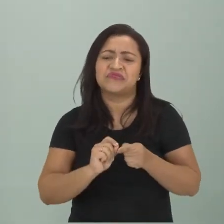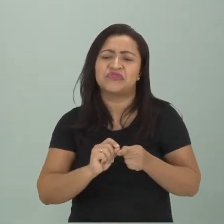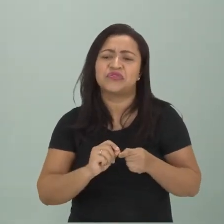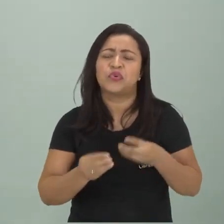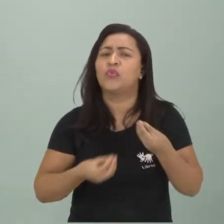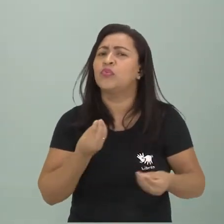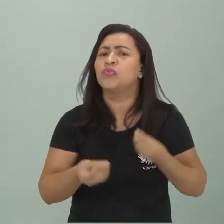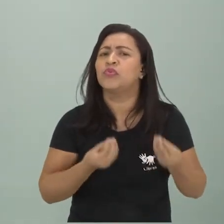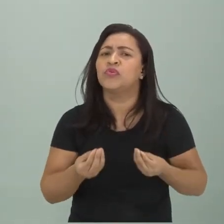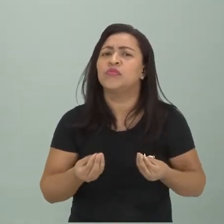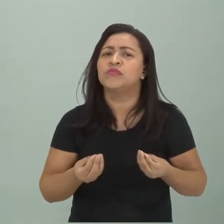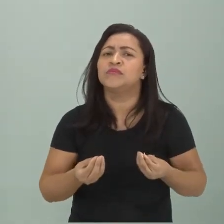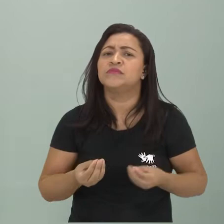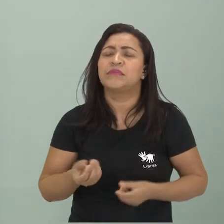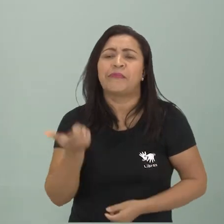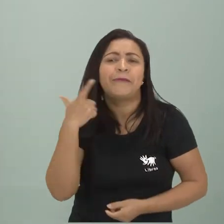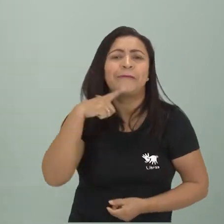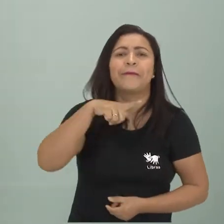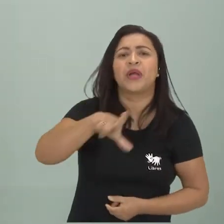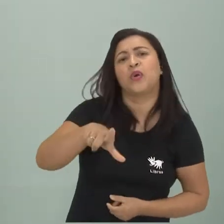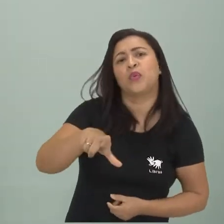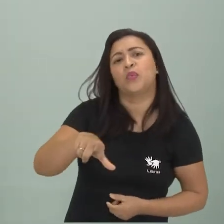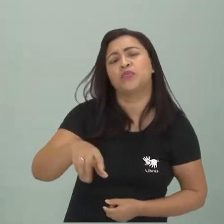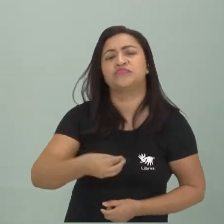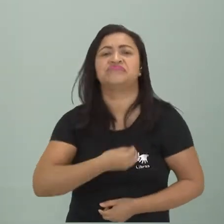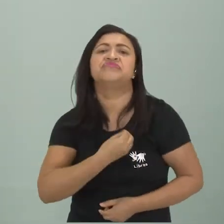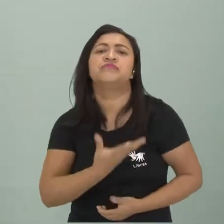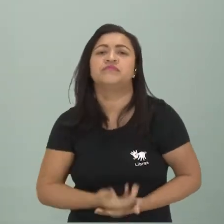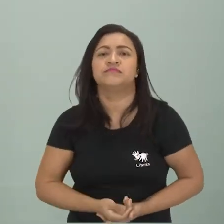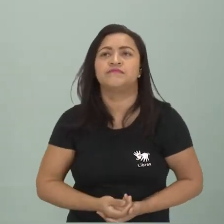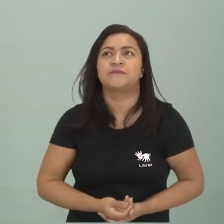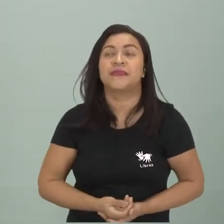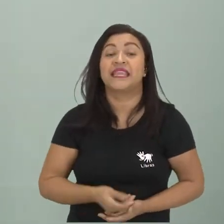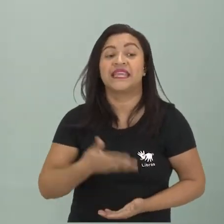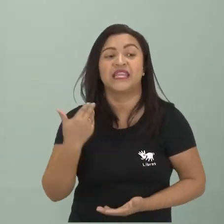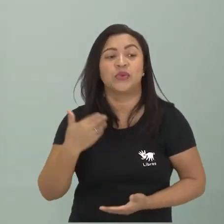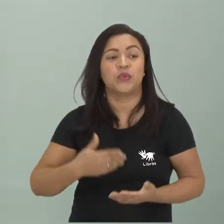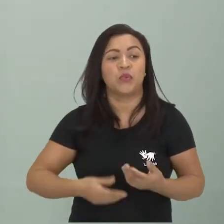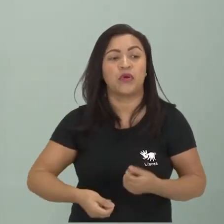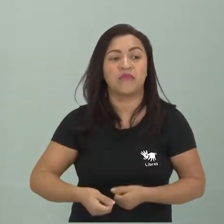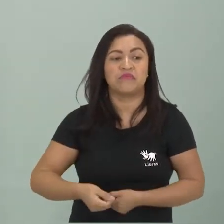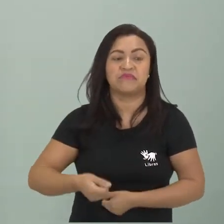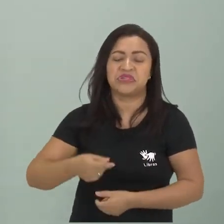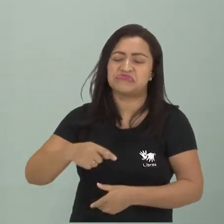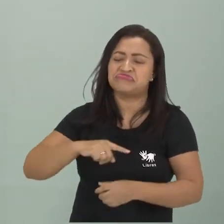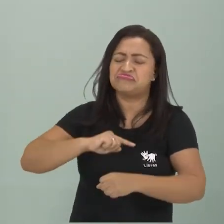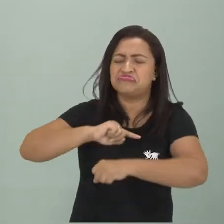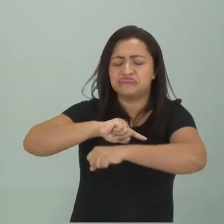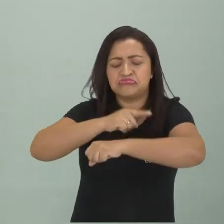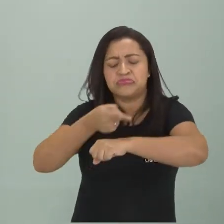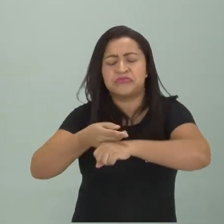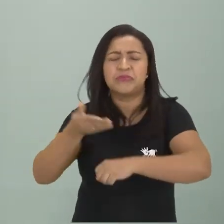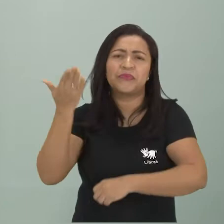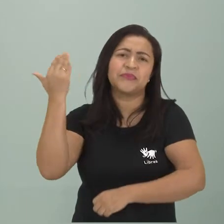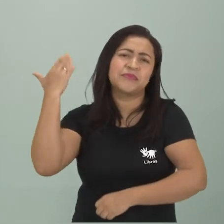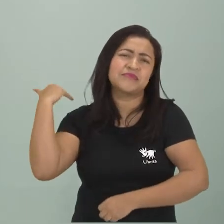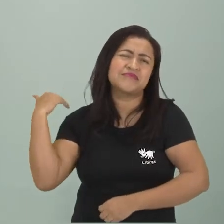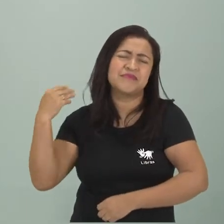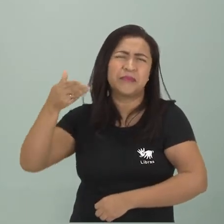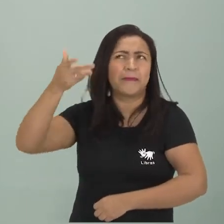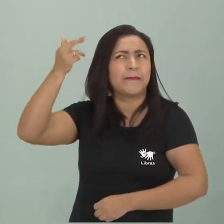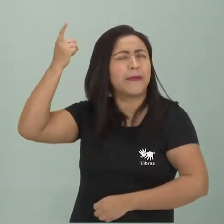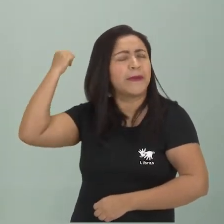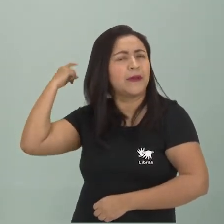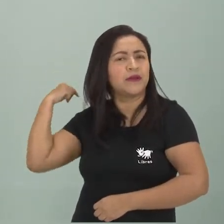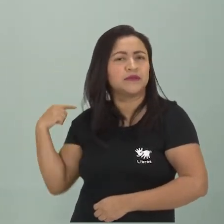a sobrevivência delas? E o homem primitivo, num período histórico bem mais